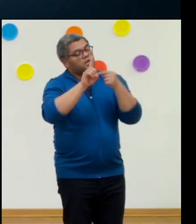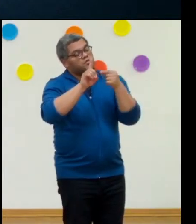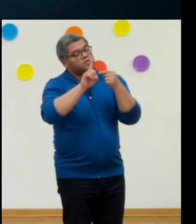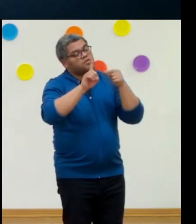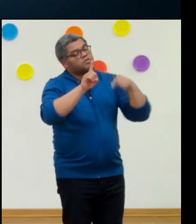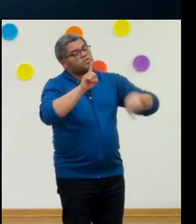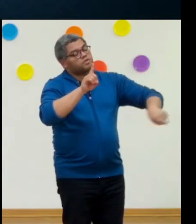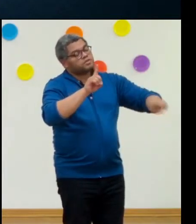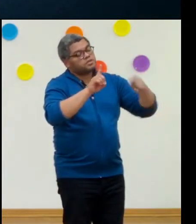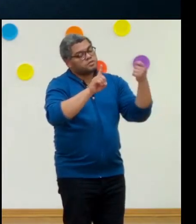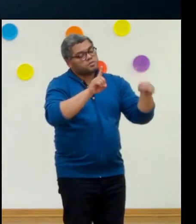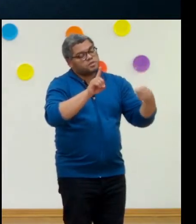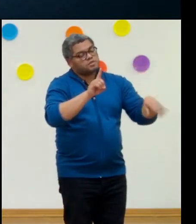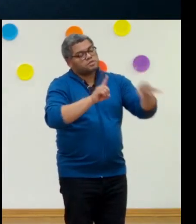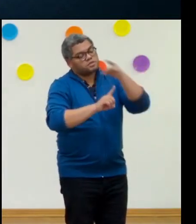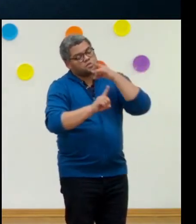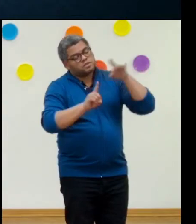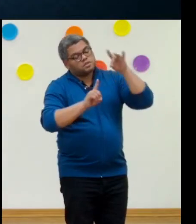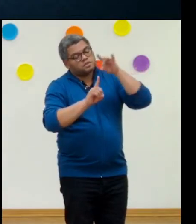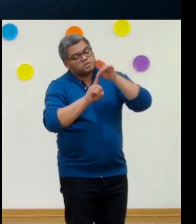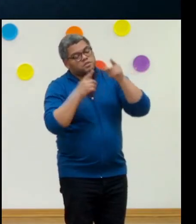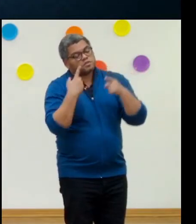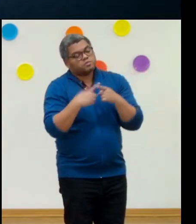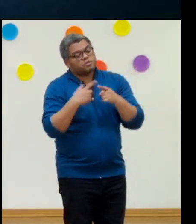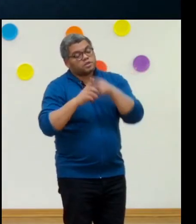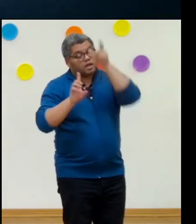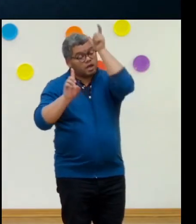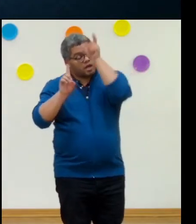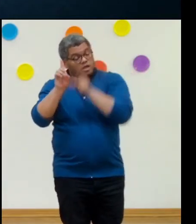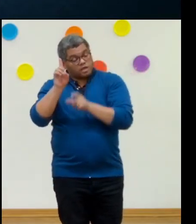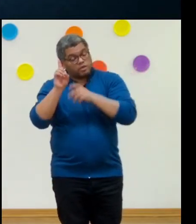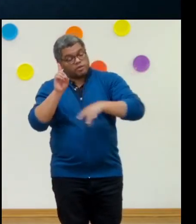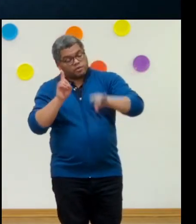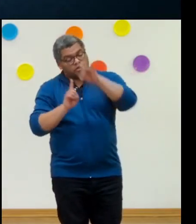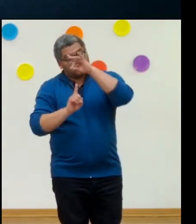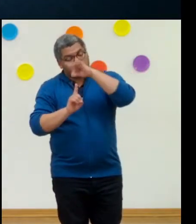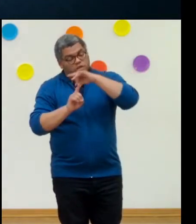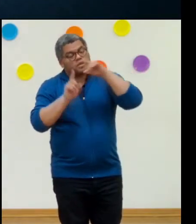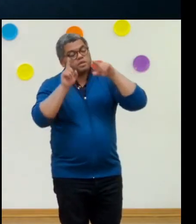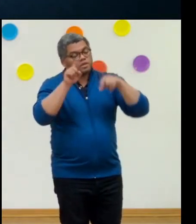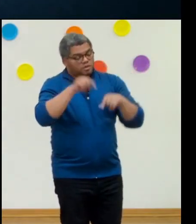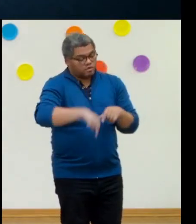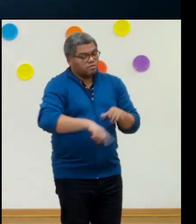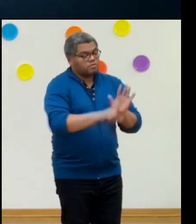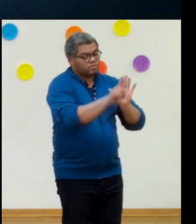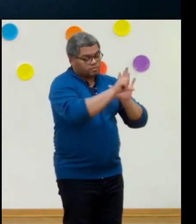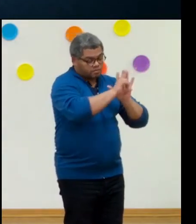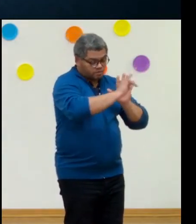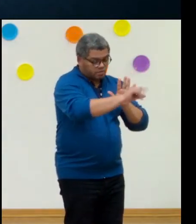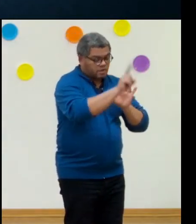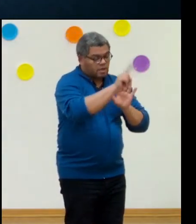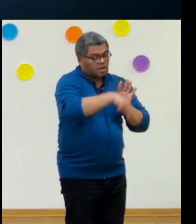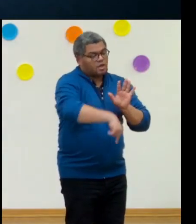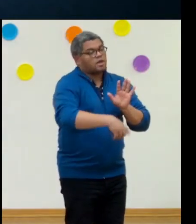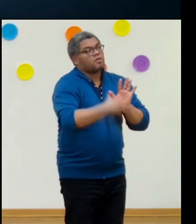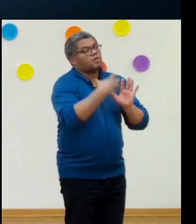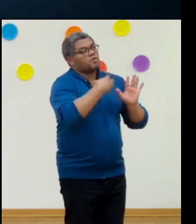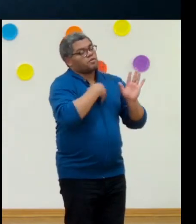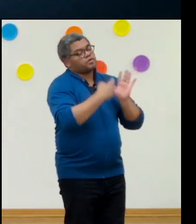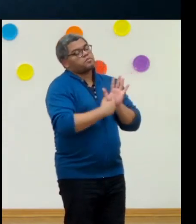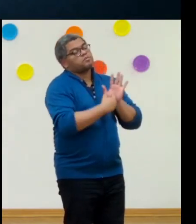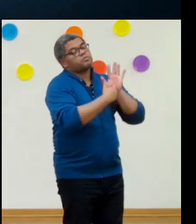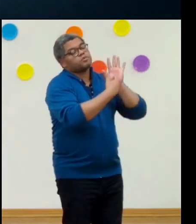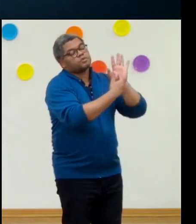santo. Então essa lei é o caráter de Deus para eles refletirem, para o povo refletir, vivendo de acordo com a